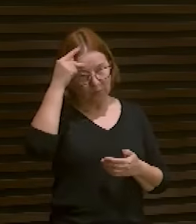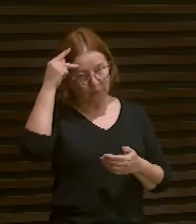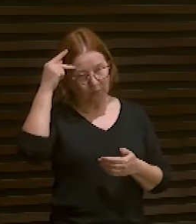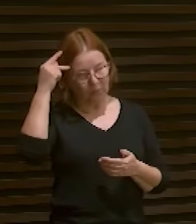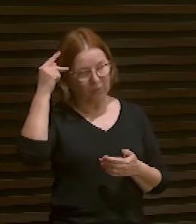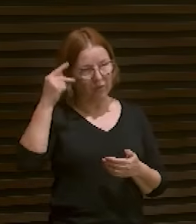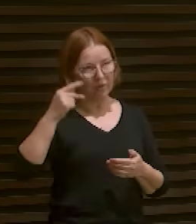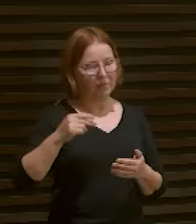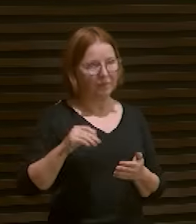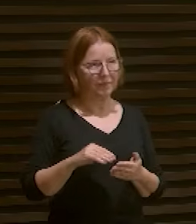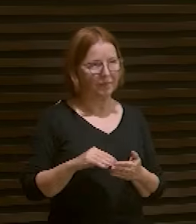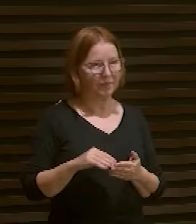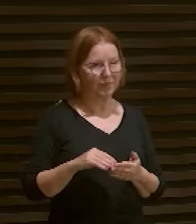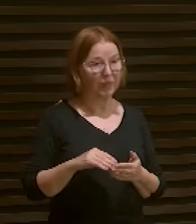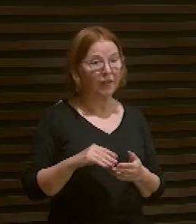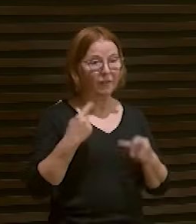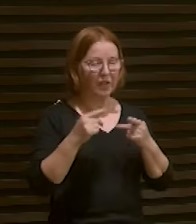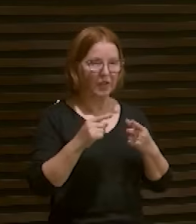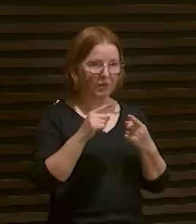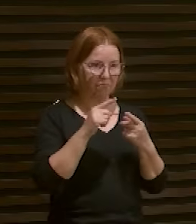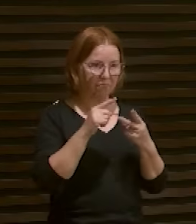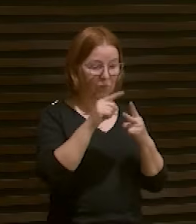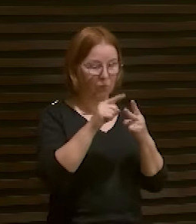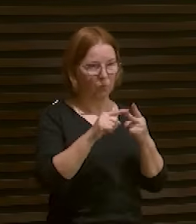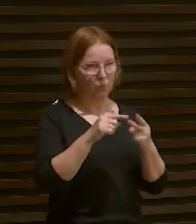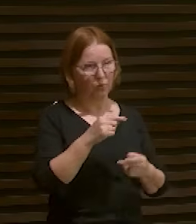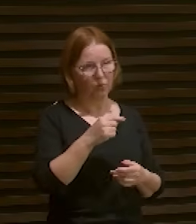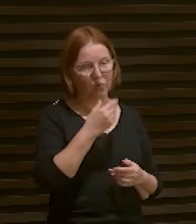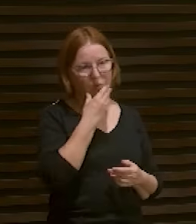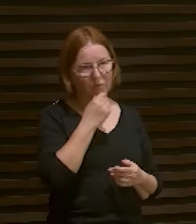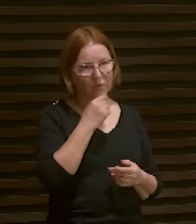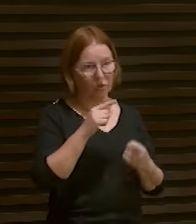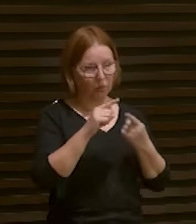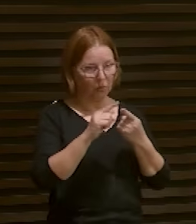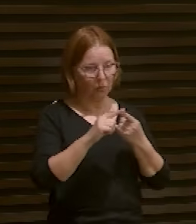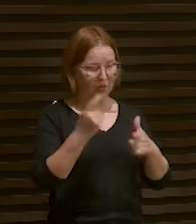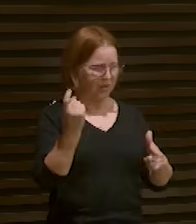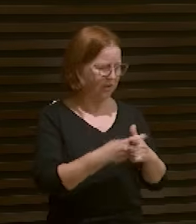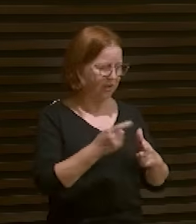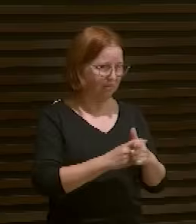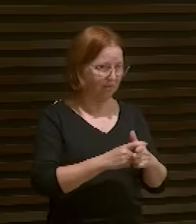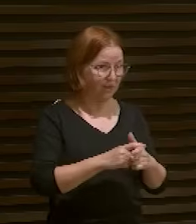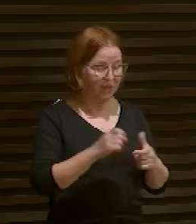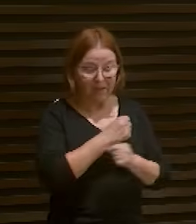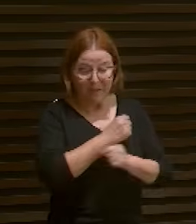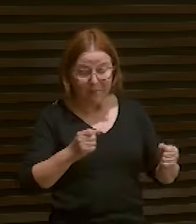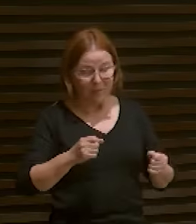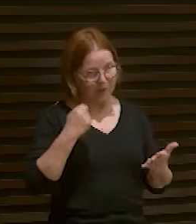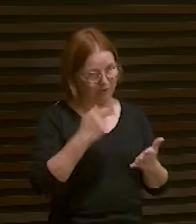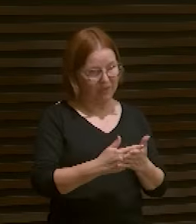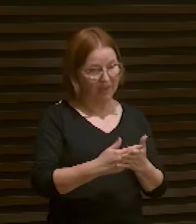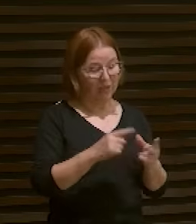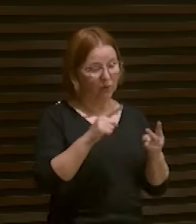Essa parábola fala de 2 homens, um que tinha uma dívida impagável e o outro que tinha uma dívida que dava até para